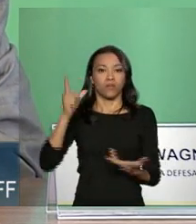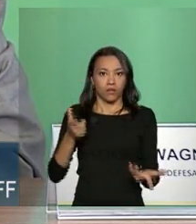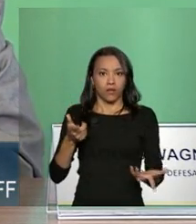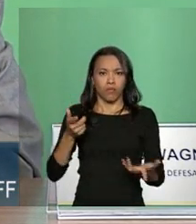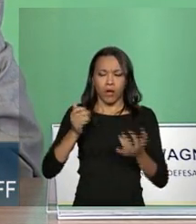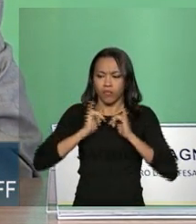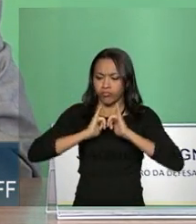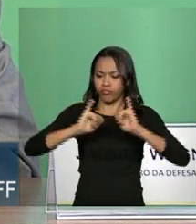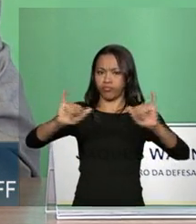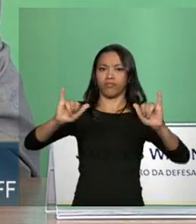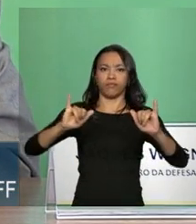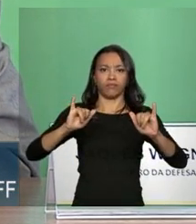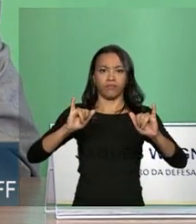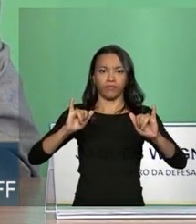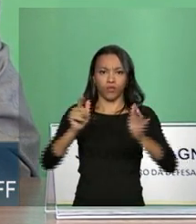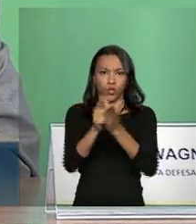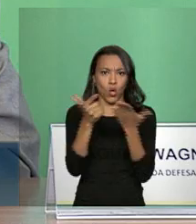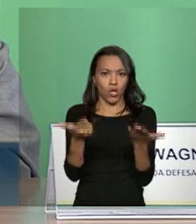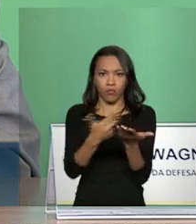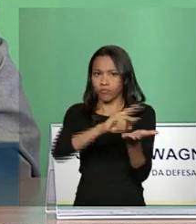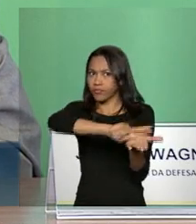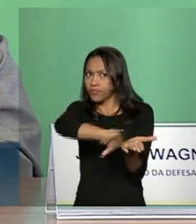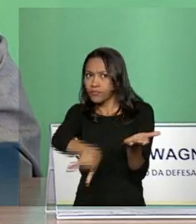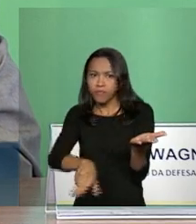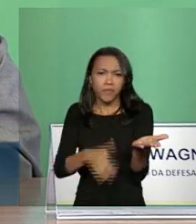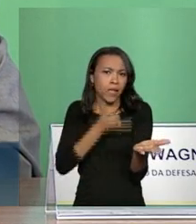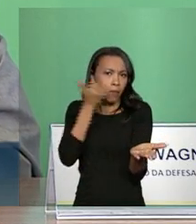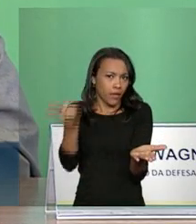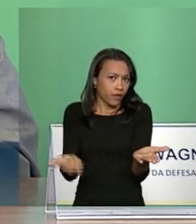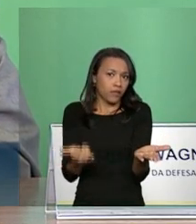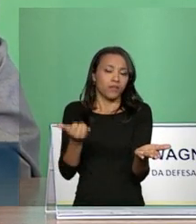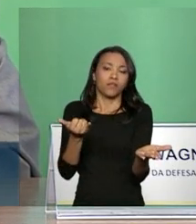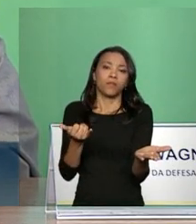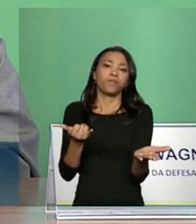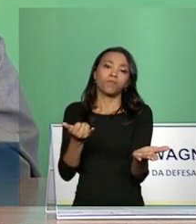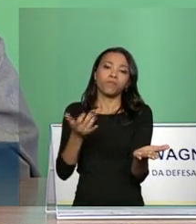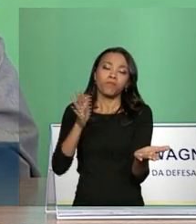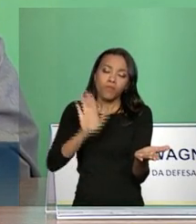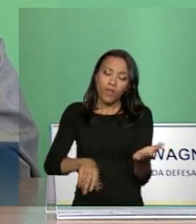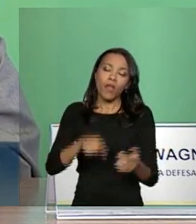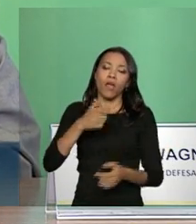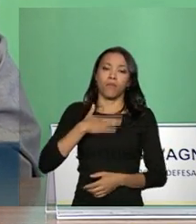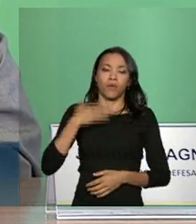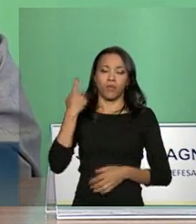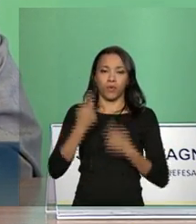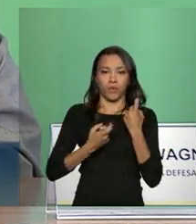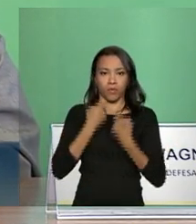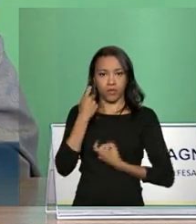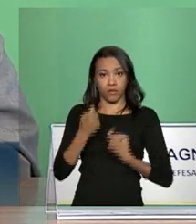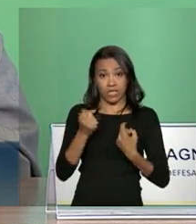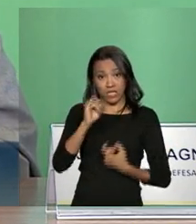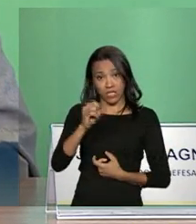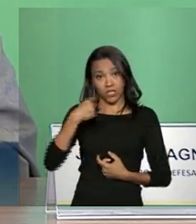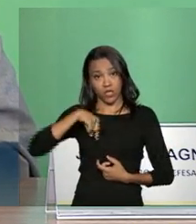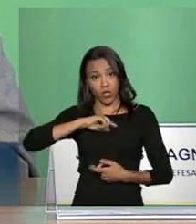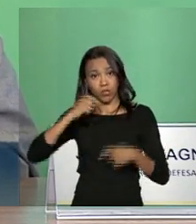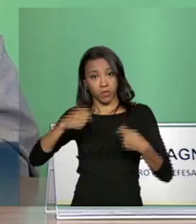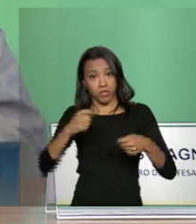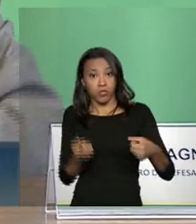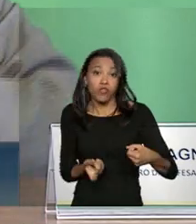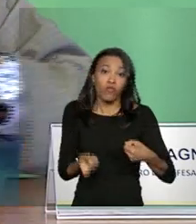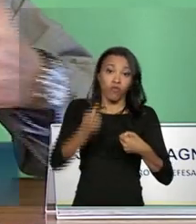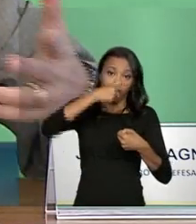do ponto de vista do ambiente empresarial, do ambiente de negócio, essa é a minha preocupação maior. Se a gente está precisando de uma